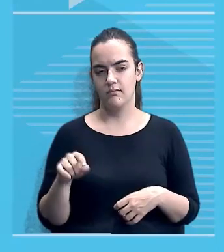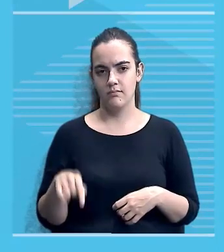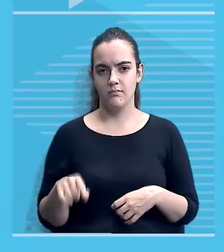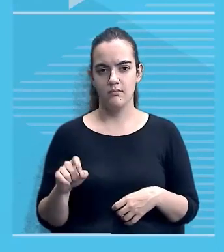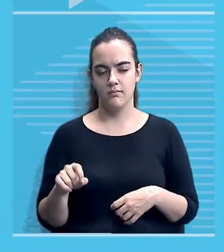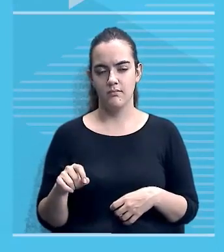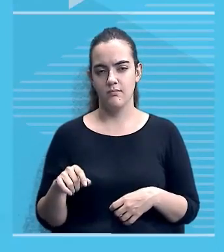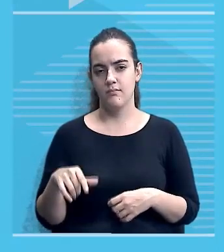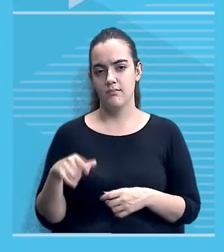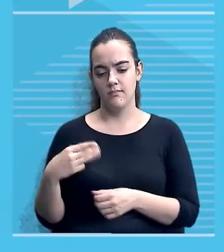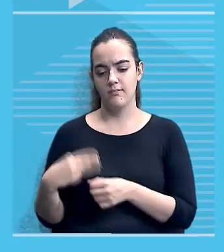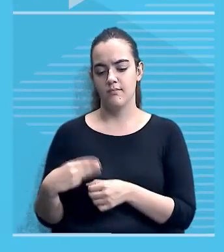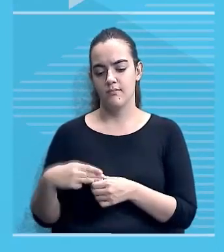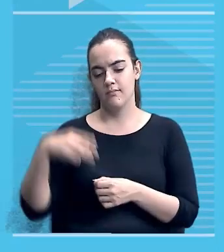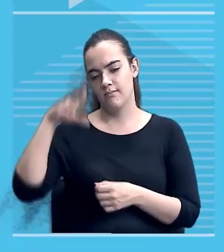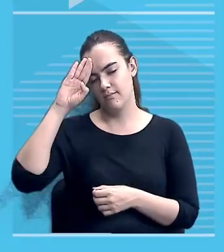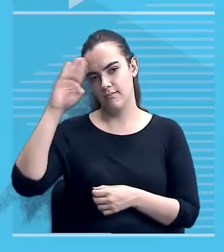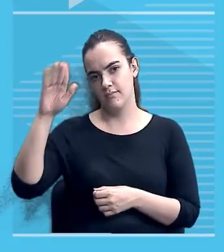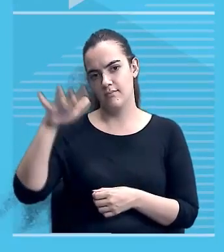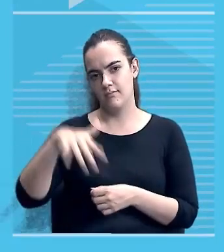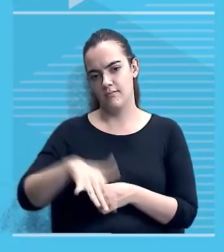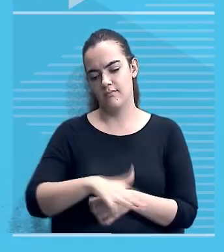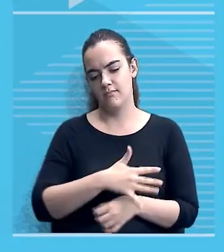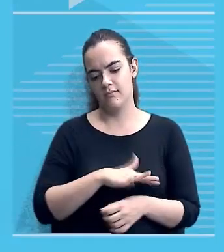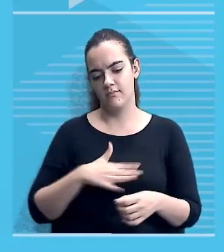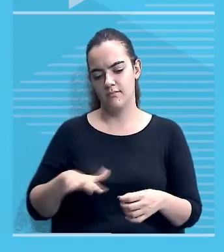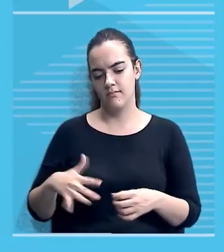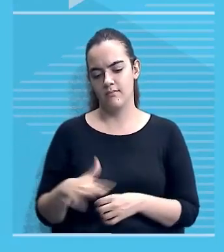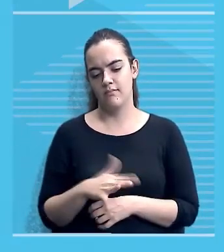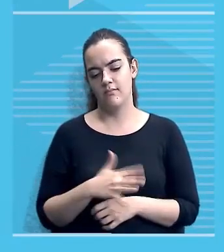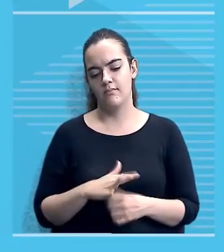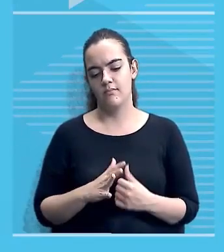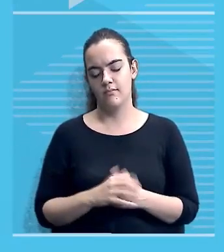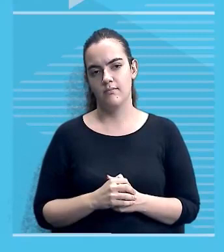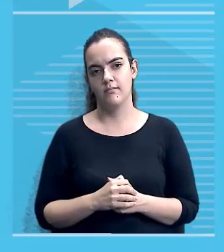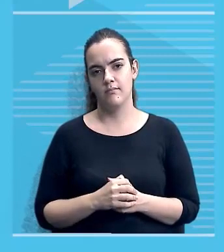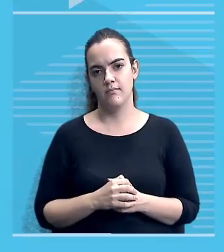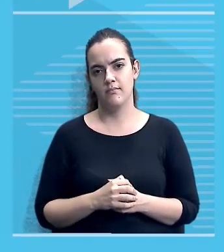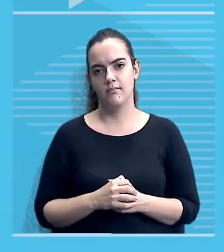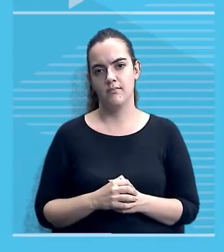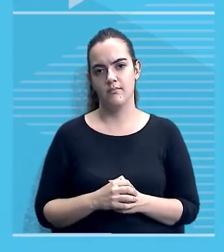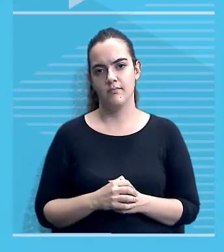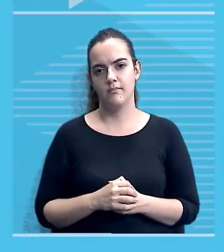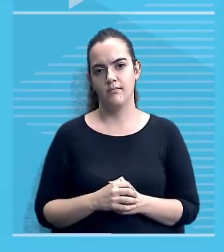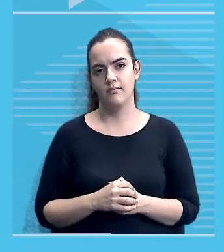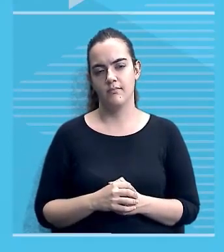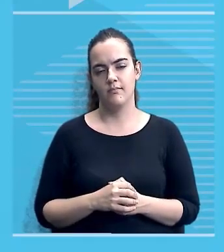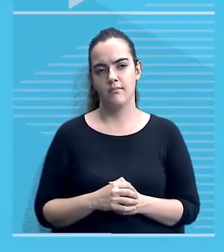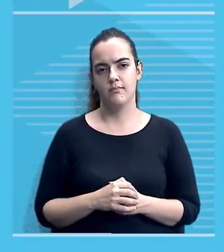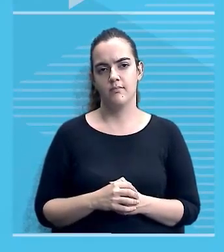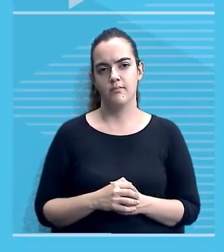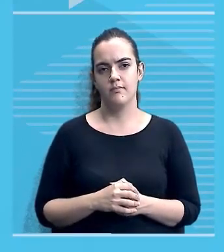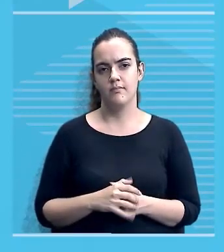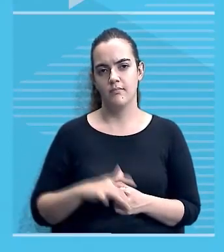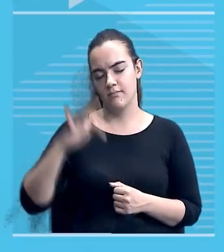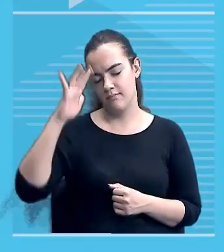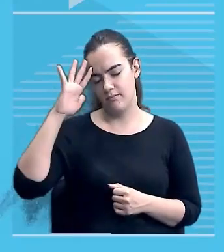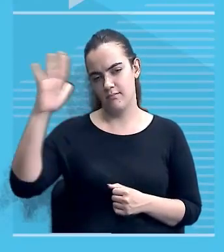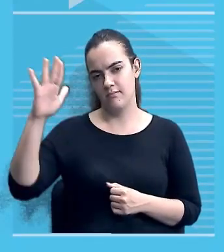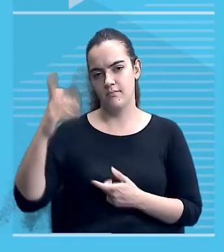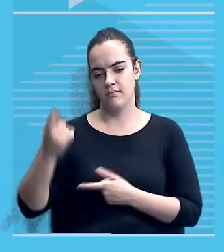polarização aquela que comanda ali o ritmo ali da vida o ritmo